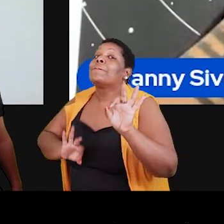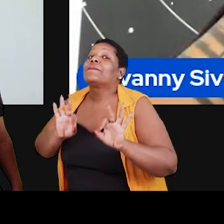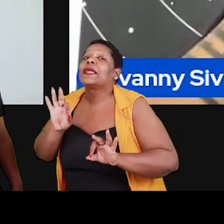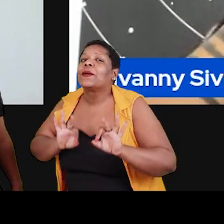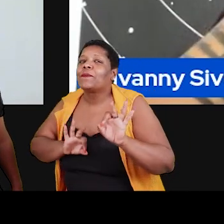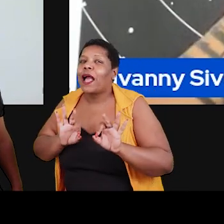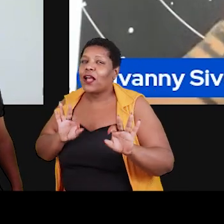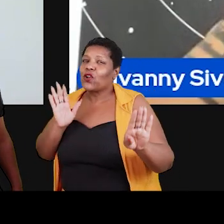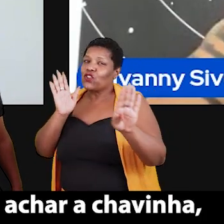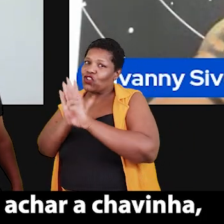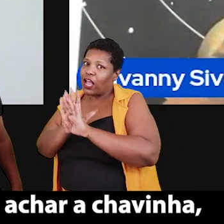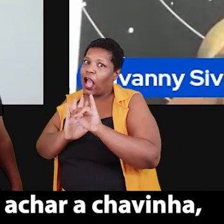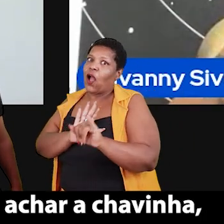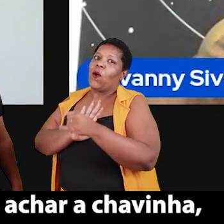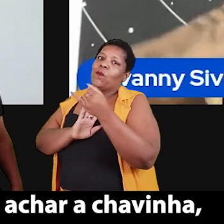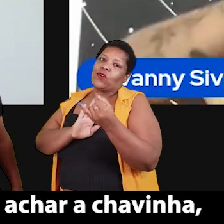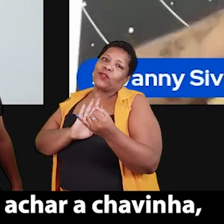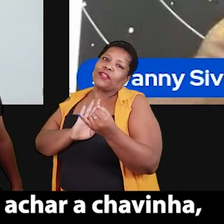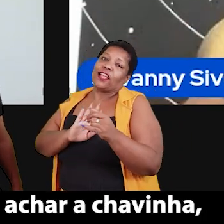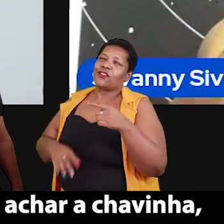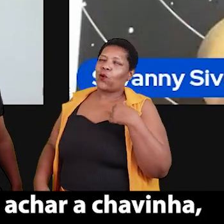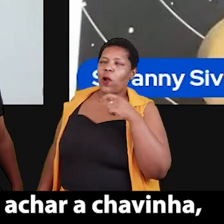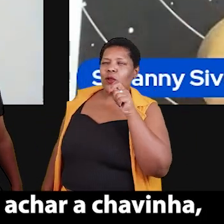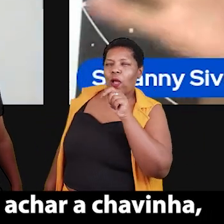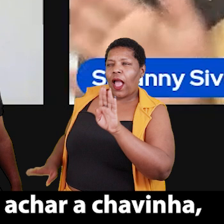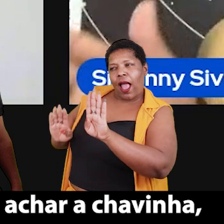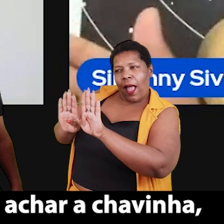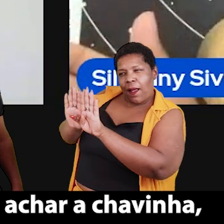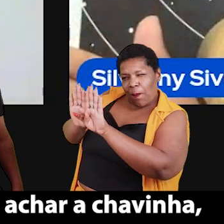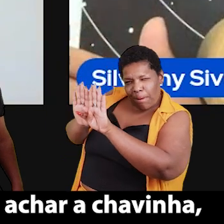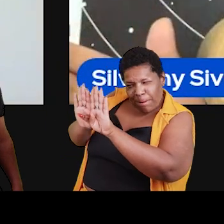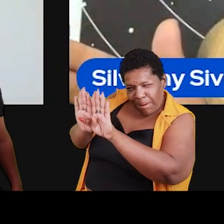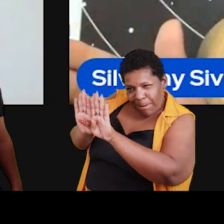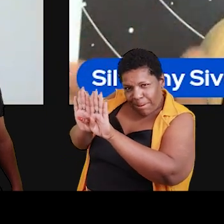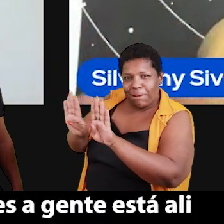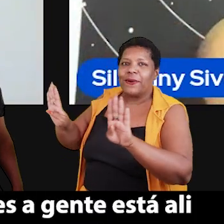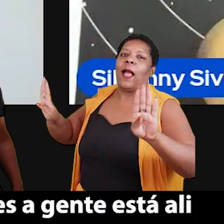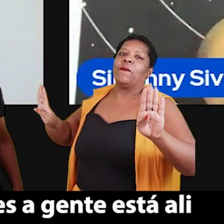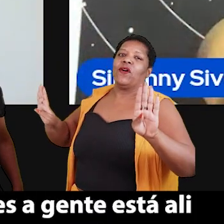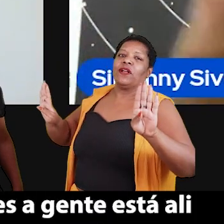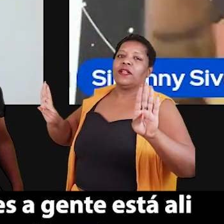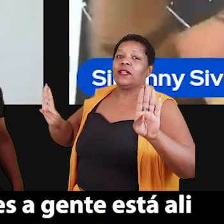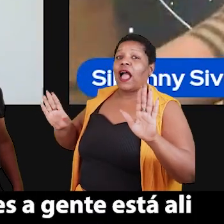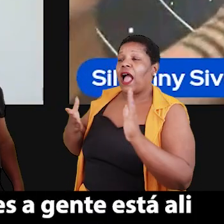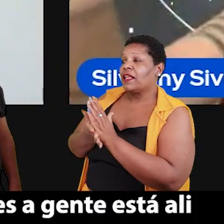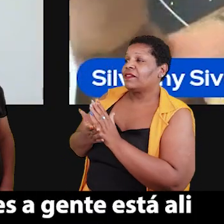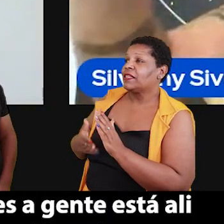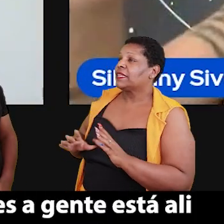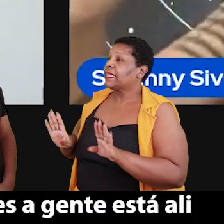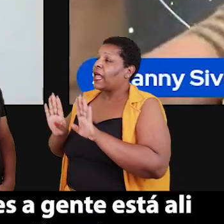preparar para quando a coisa virar. Quando a chavinha, quando abrirem a porta para você. Às vezes a gente está ali do